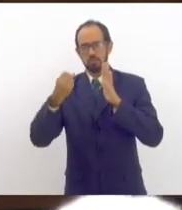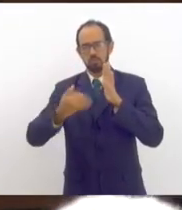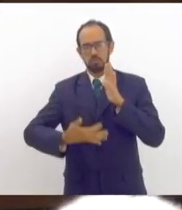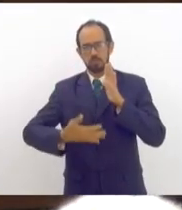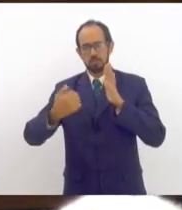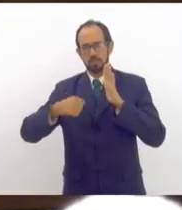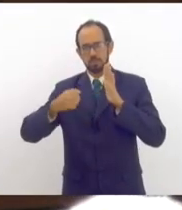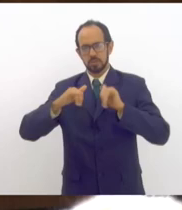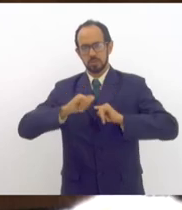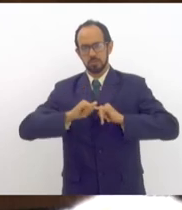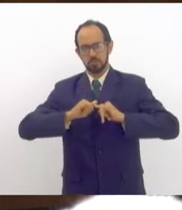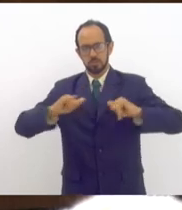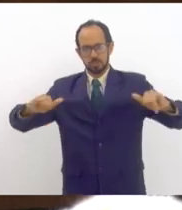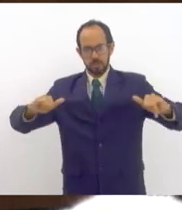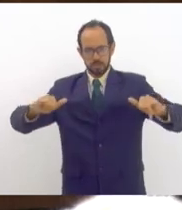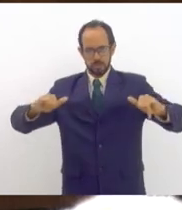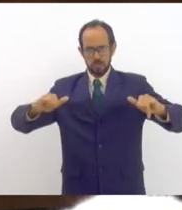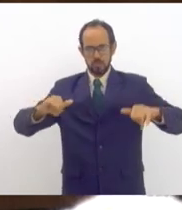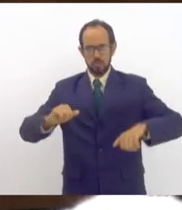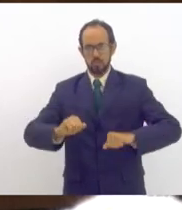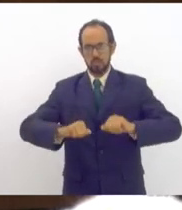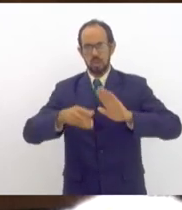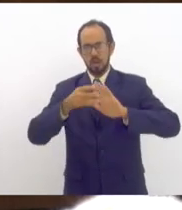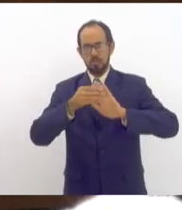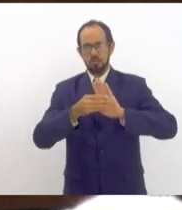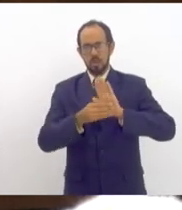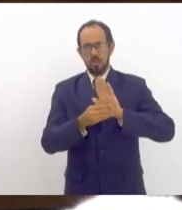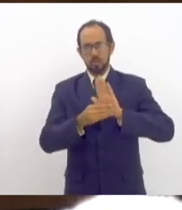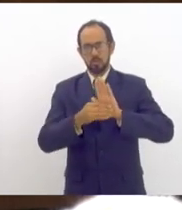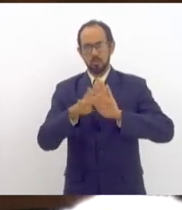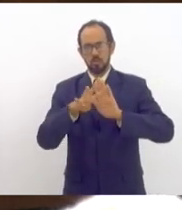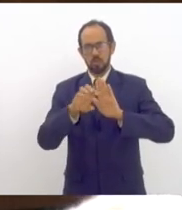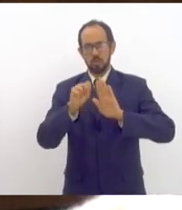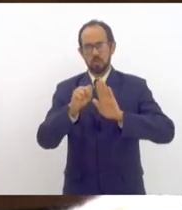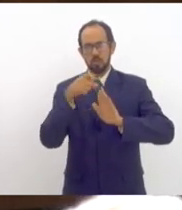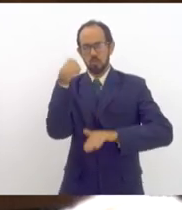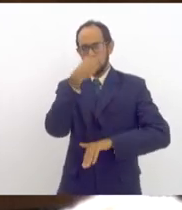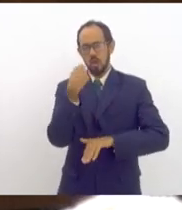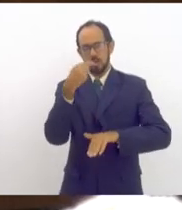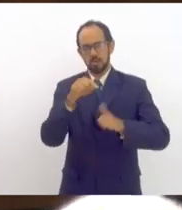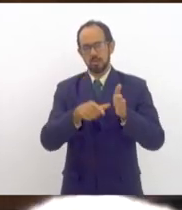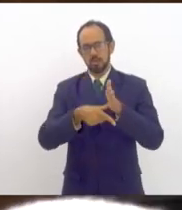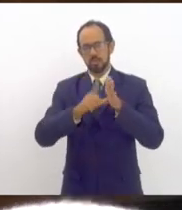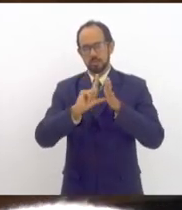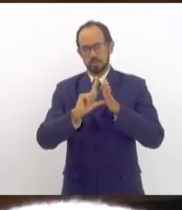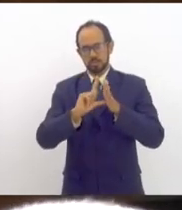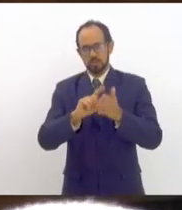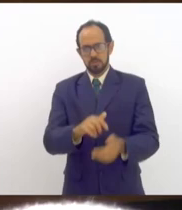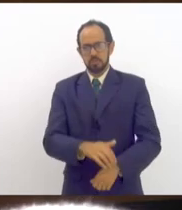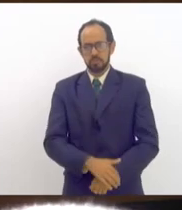publicar a pauta 48 horas antes